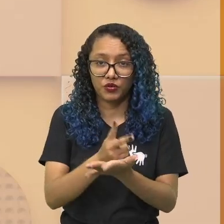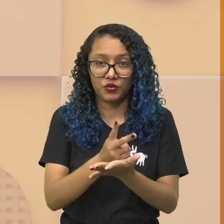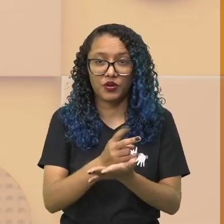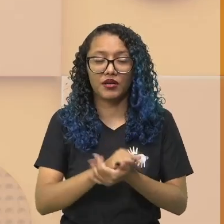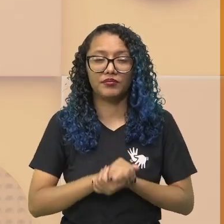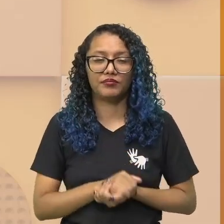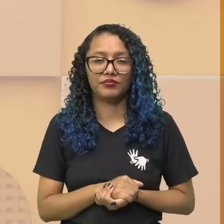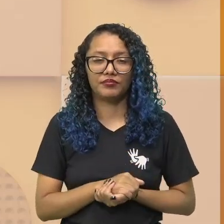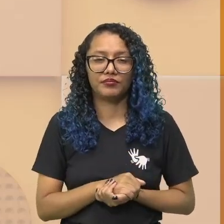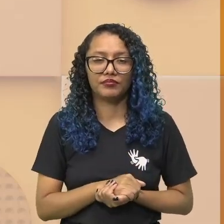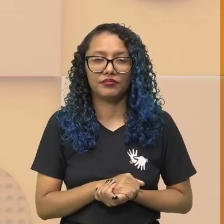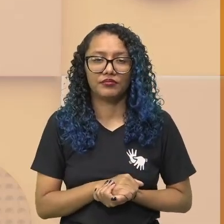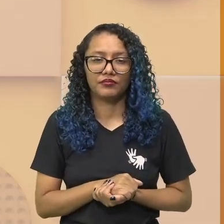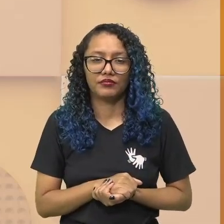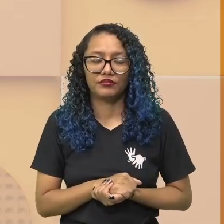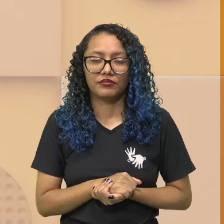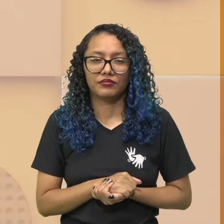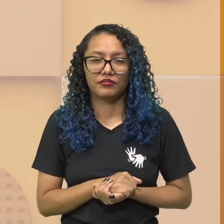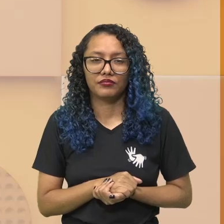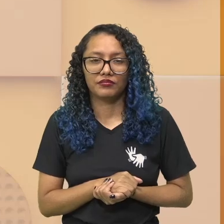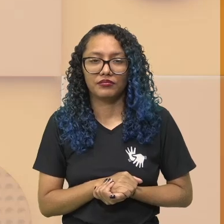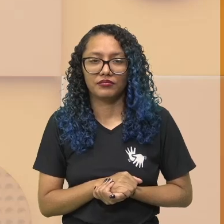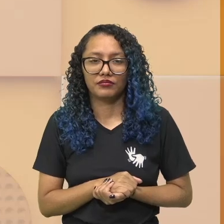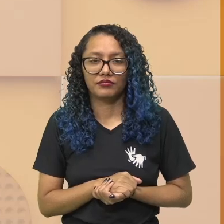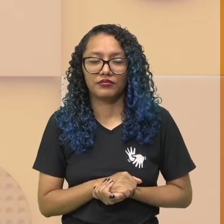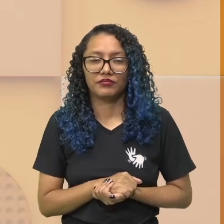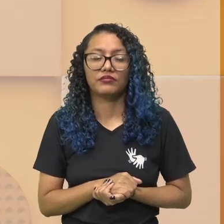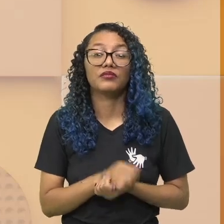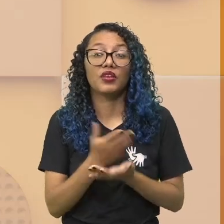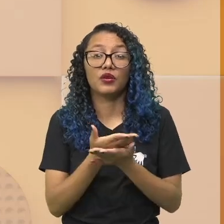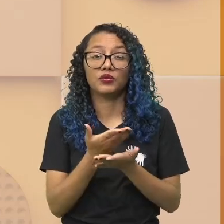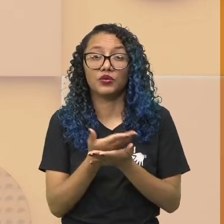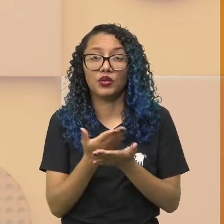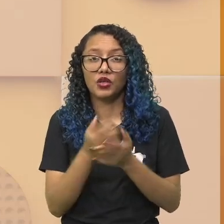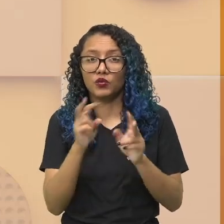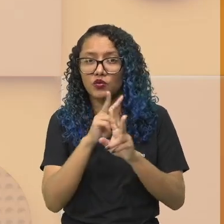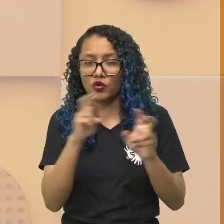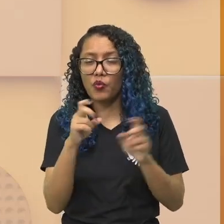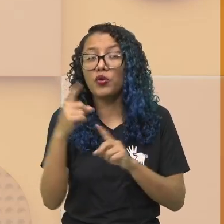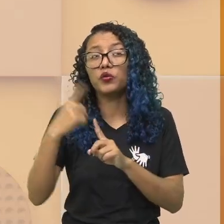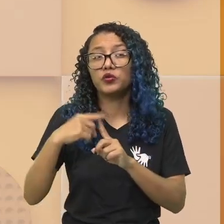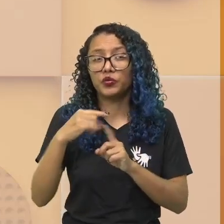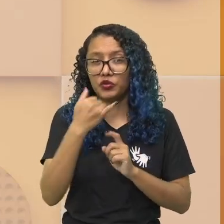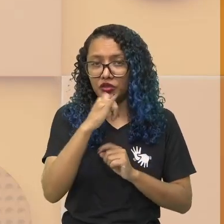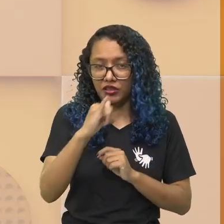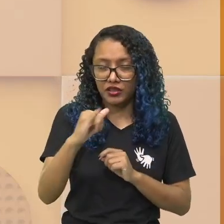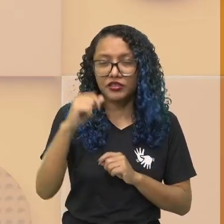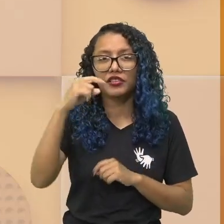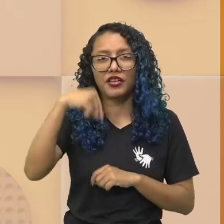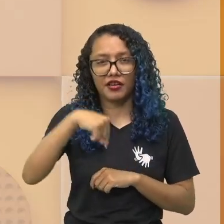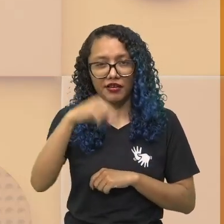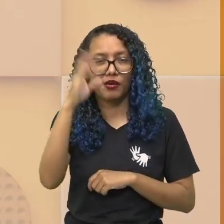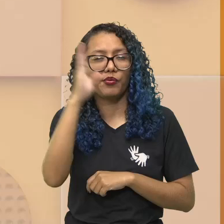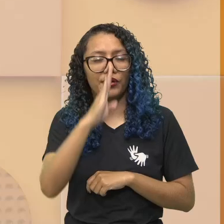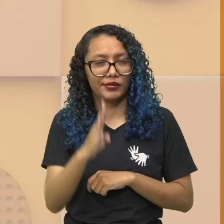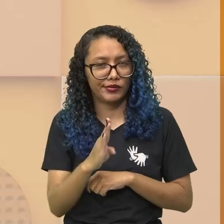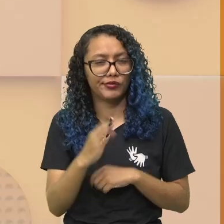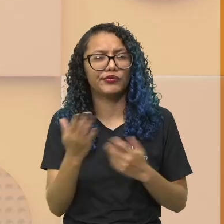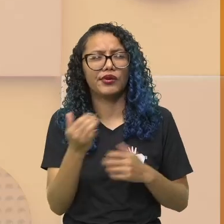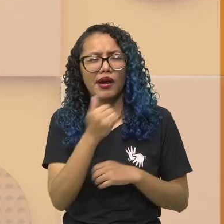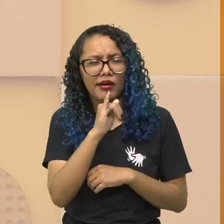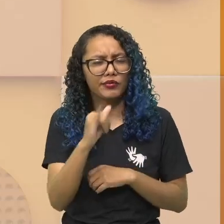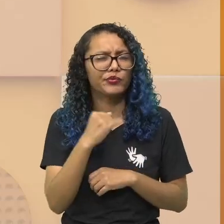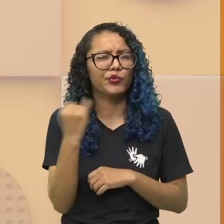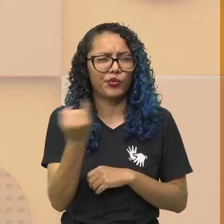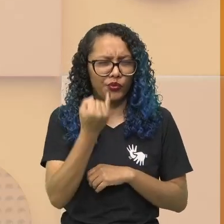verificando, pessoal, questões relacionadas às fontes de energia no território brasileiro, né? Energia elétrica é muito importante para a